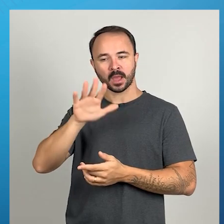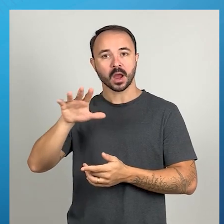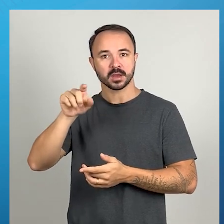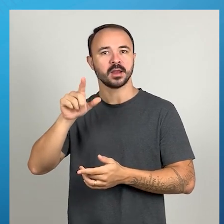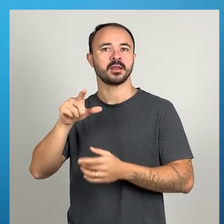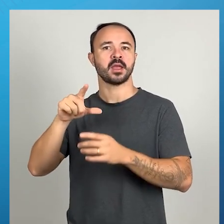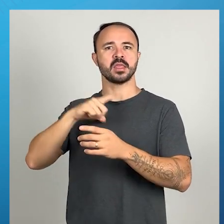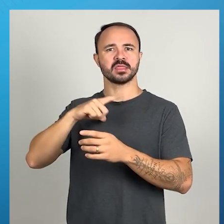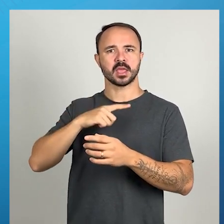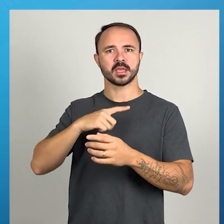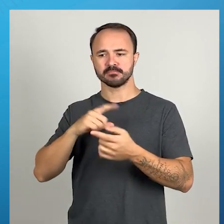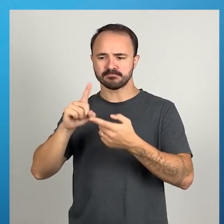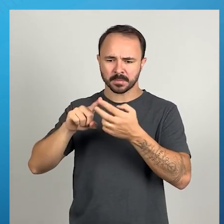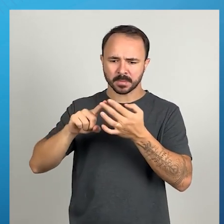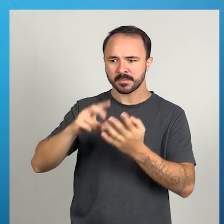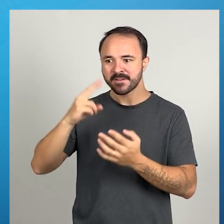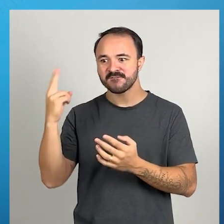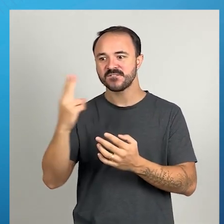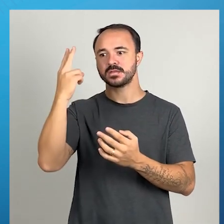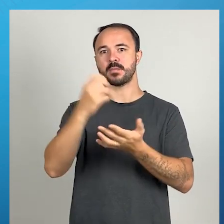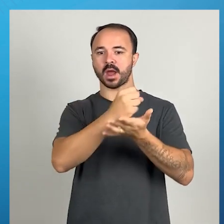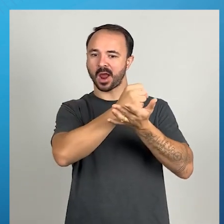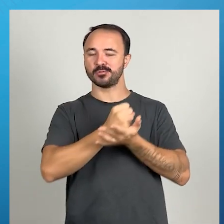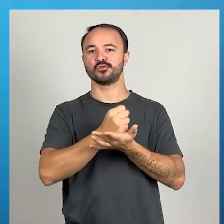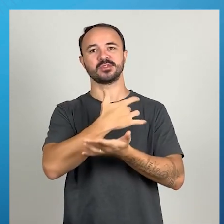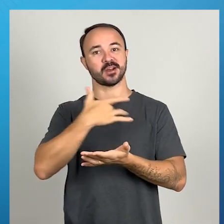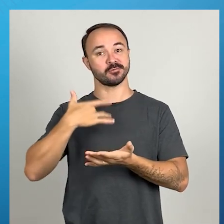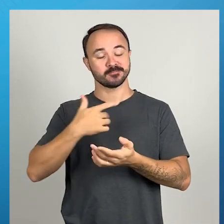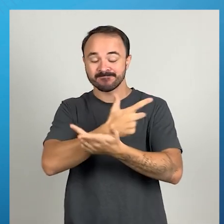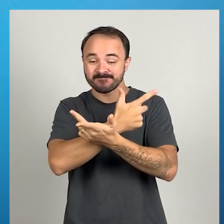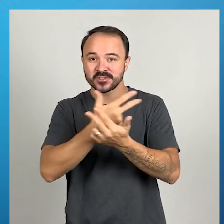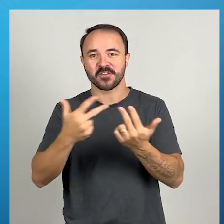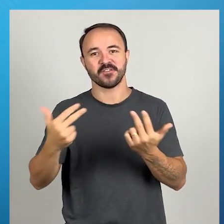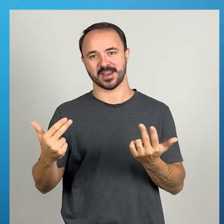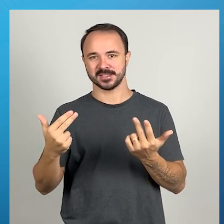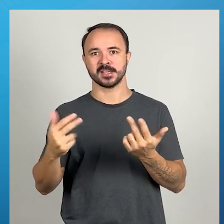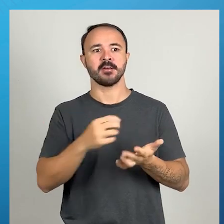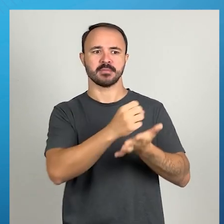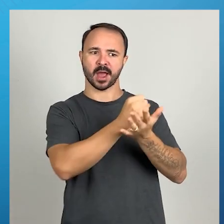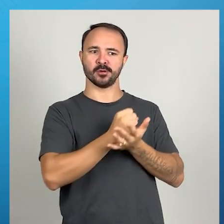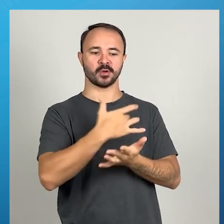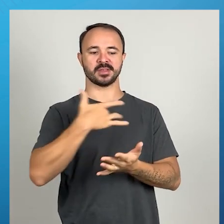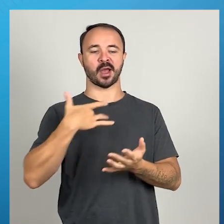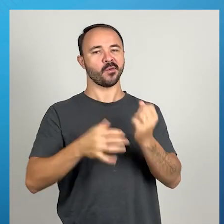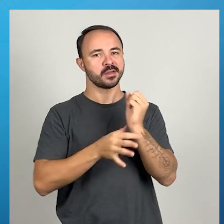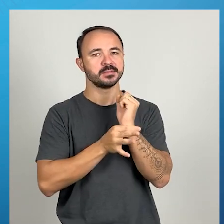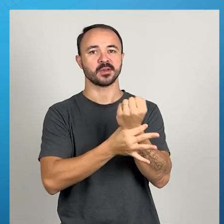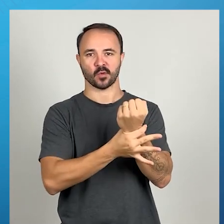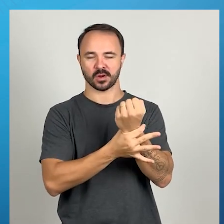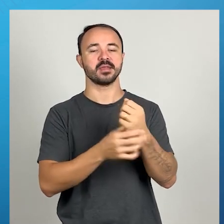ajuda ali na saúde do bebê, com a utilização dos anticorpos presentes no leite